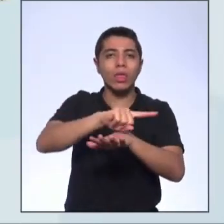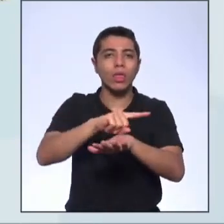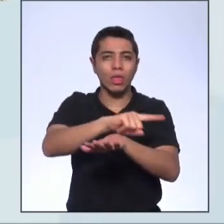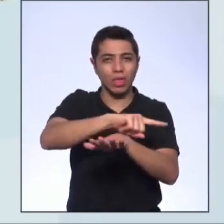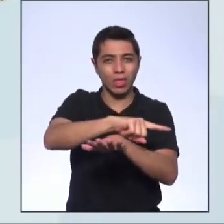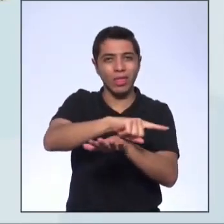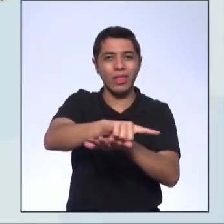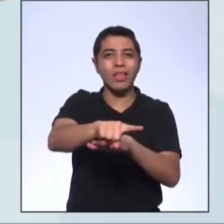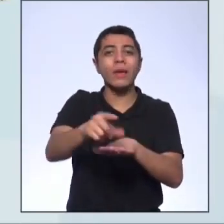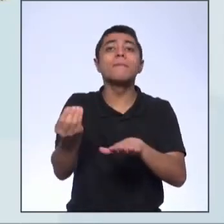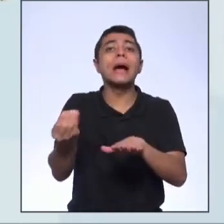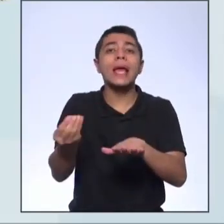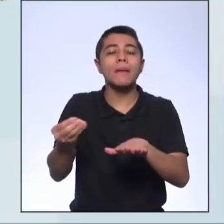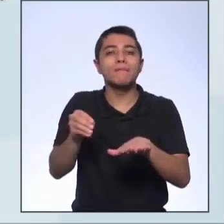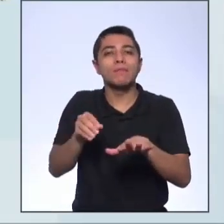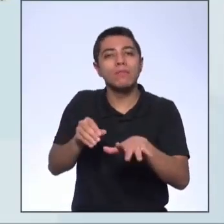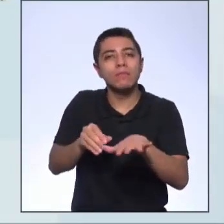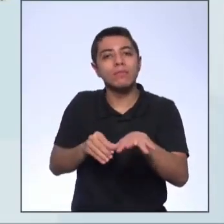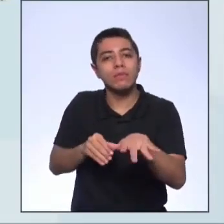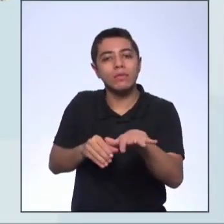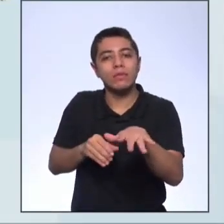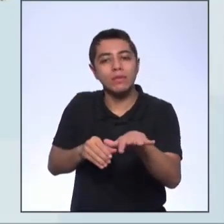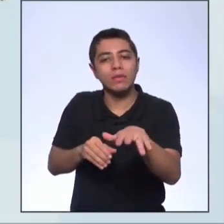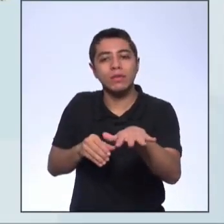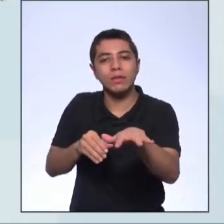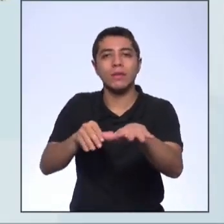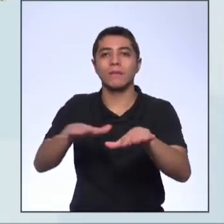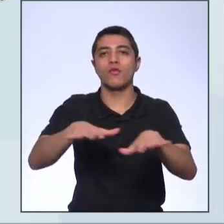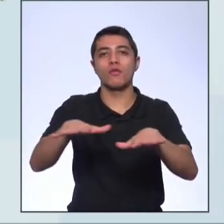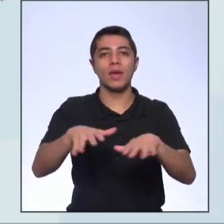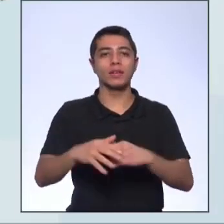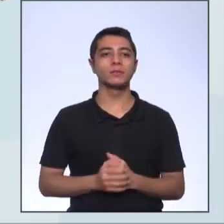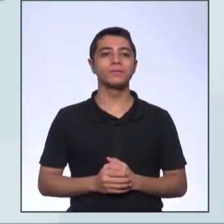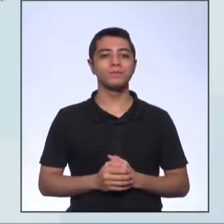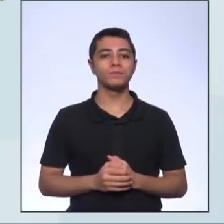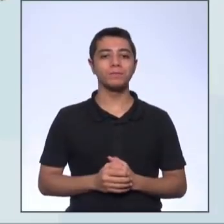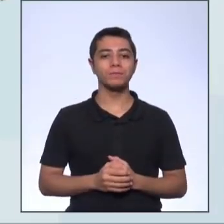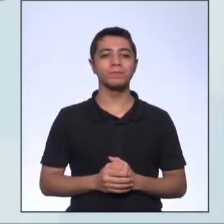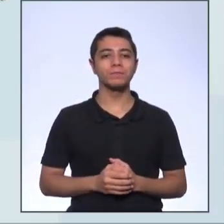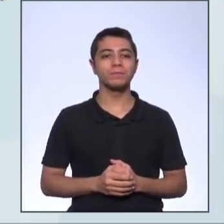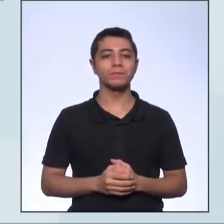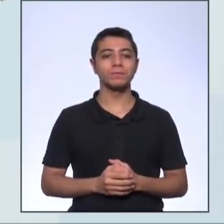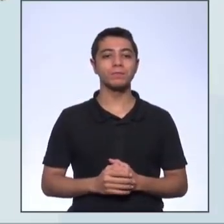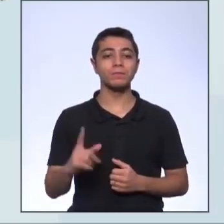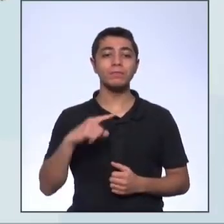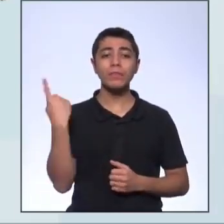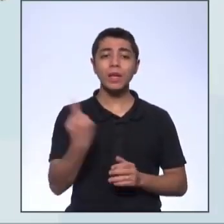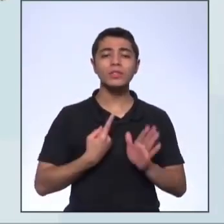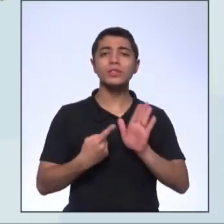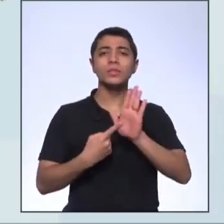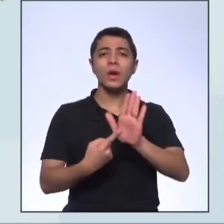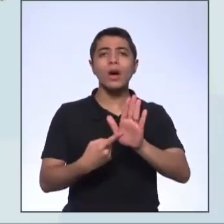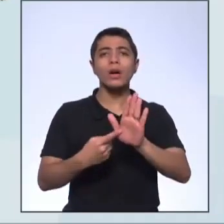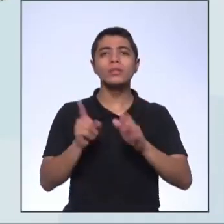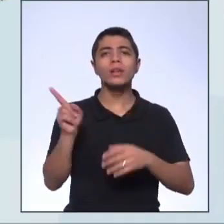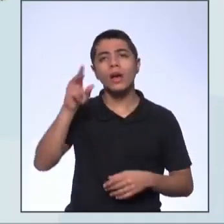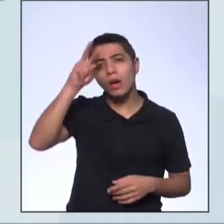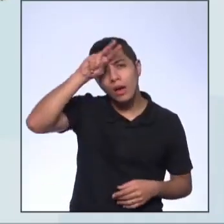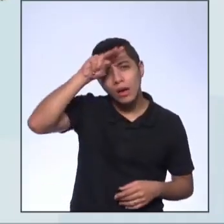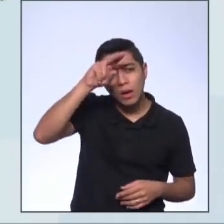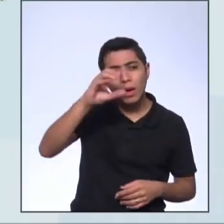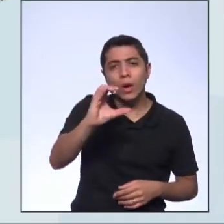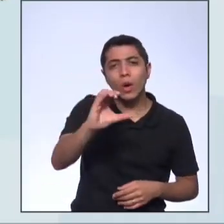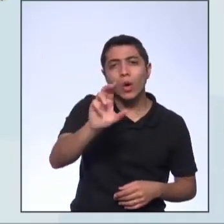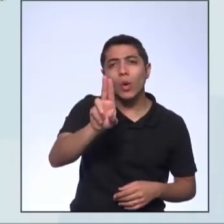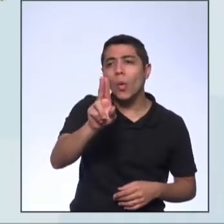Então, vamos lá. Quando a gente fala em cupins, esses cupins eles não conseguem, eles se alimentam de madeira, mas eles